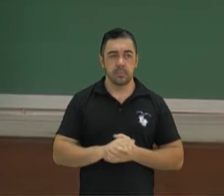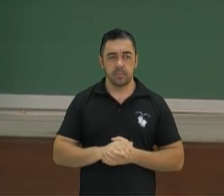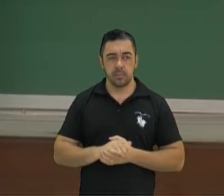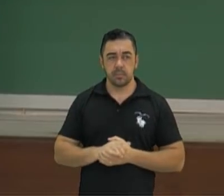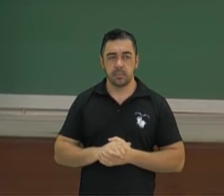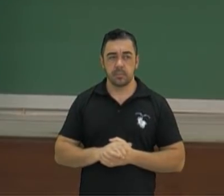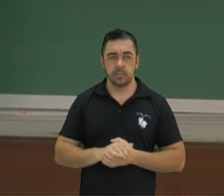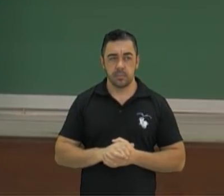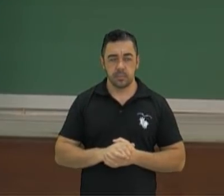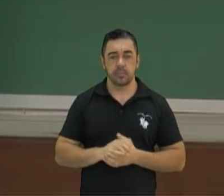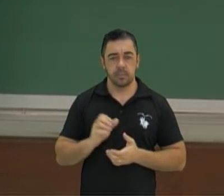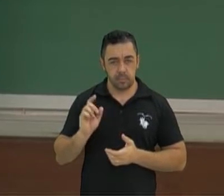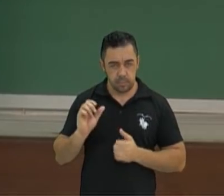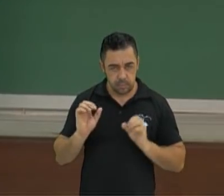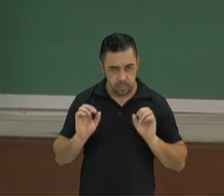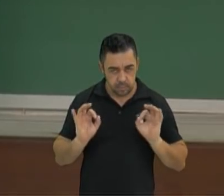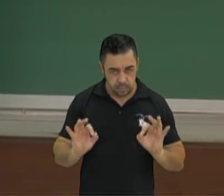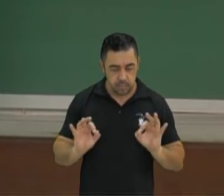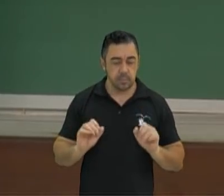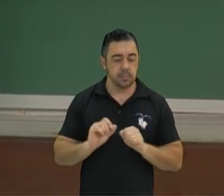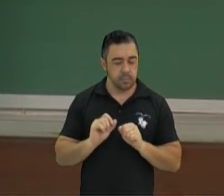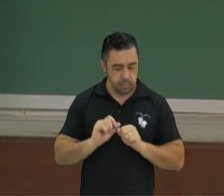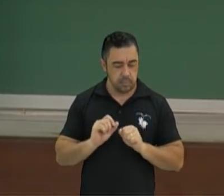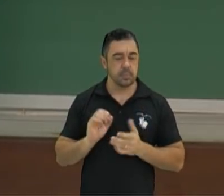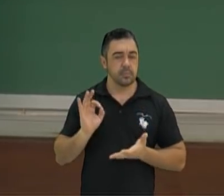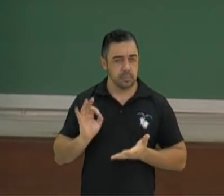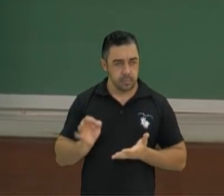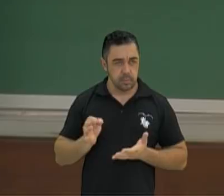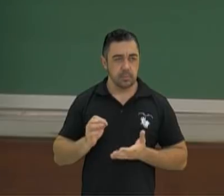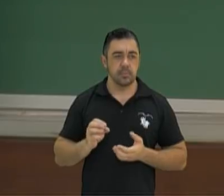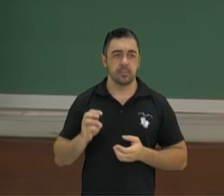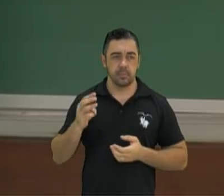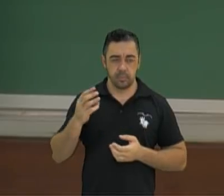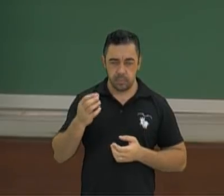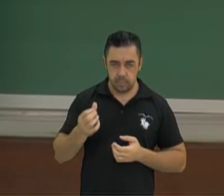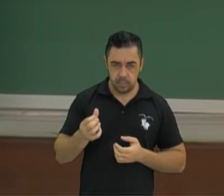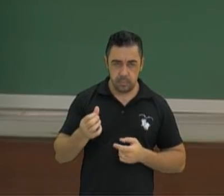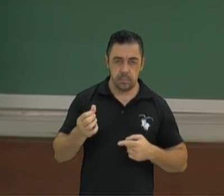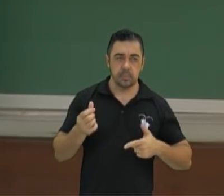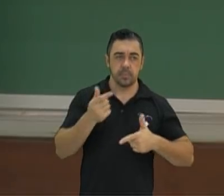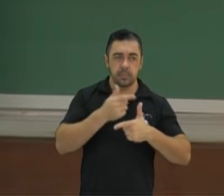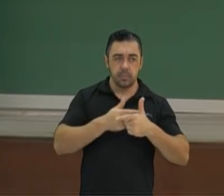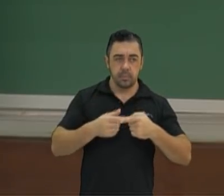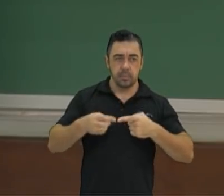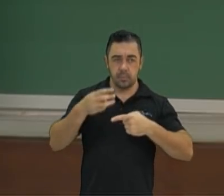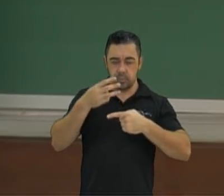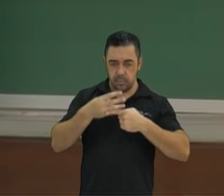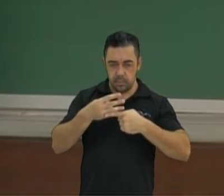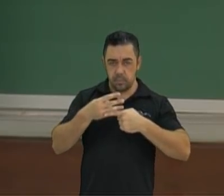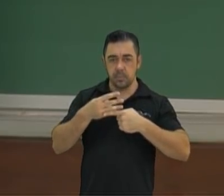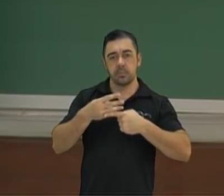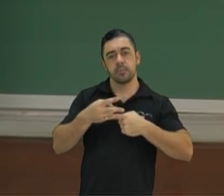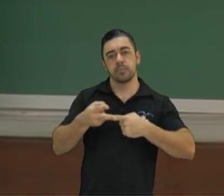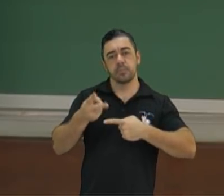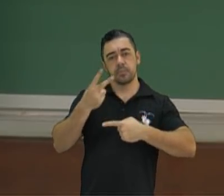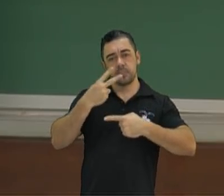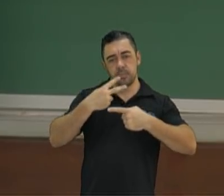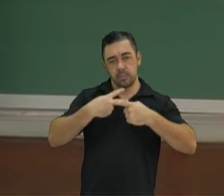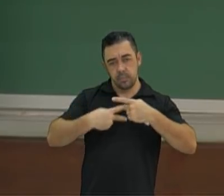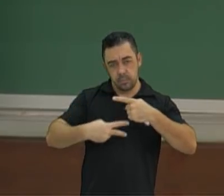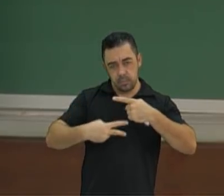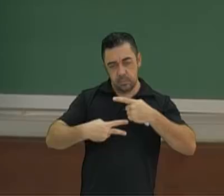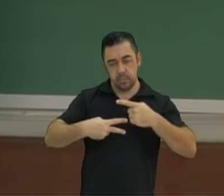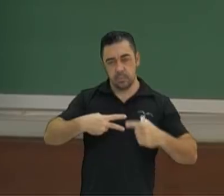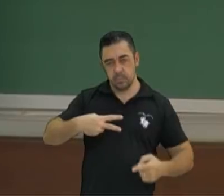ok? Faço o mesmo procedimento. Pego esse 6, divido por 3, que vai